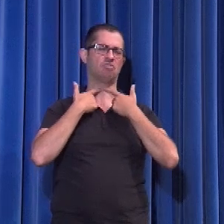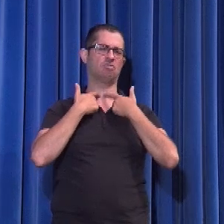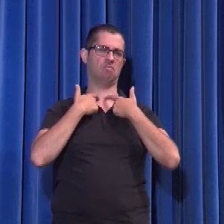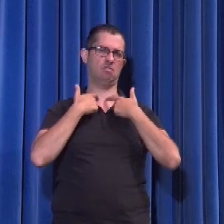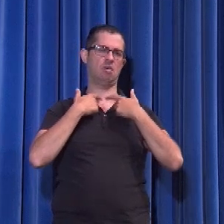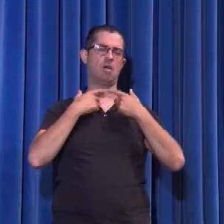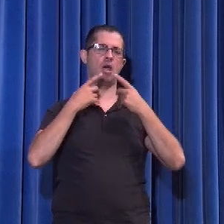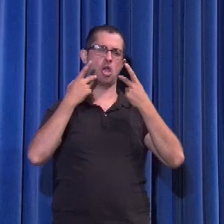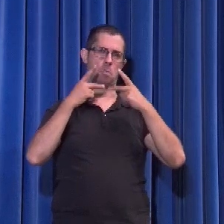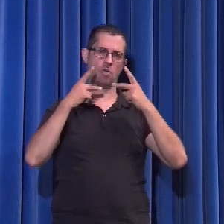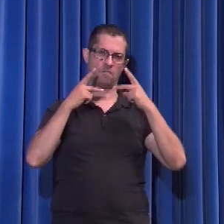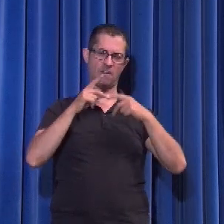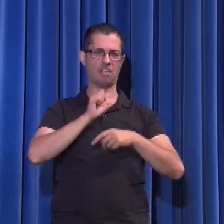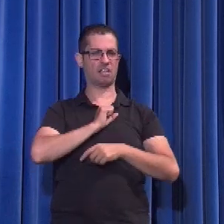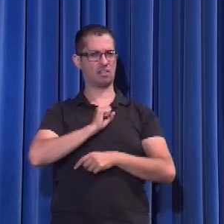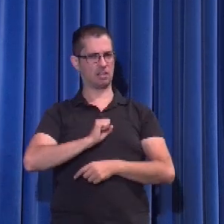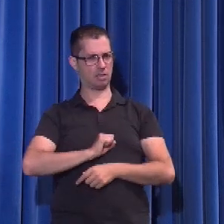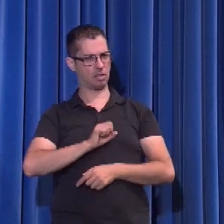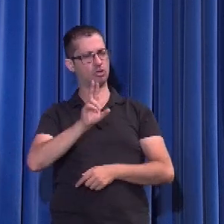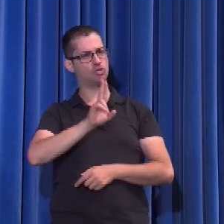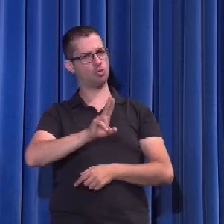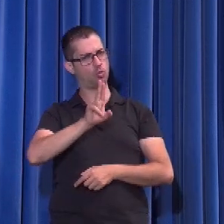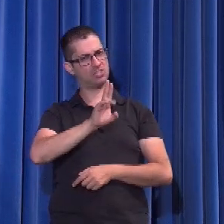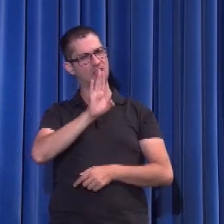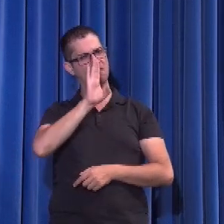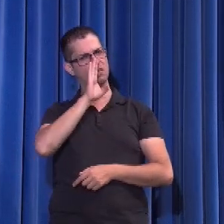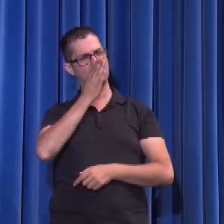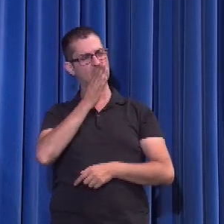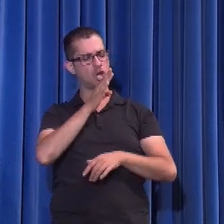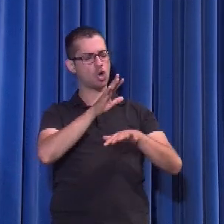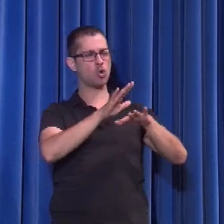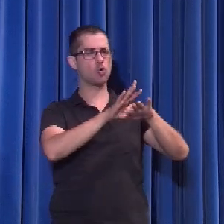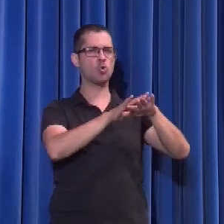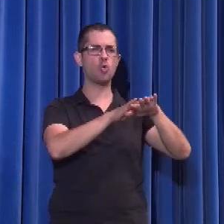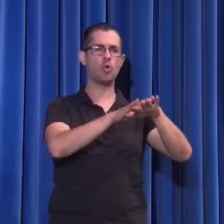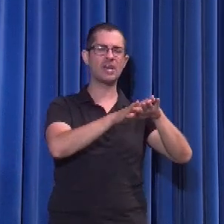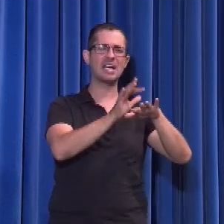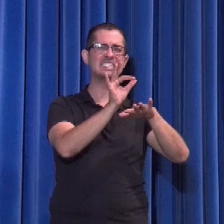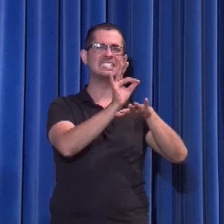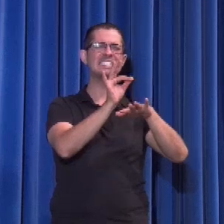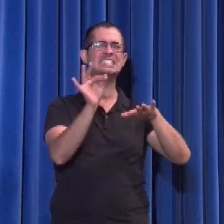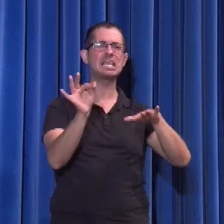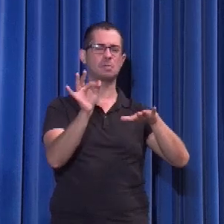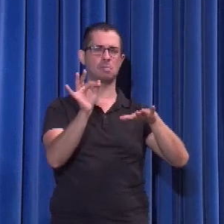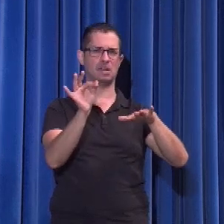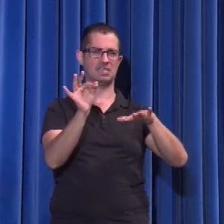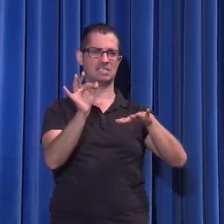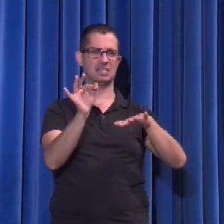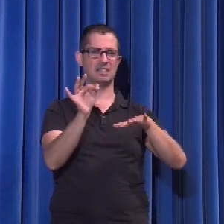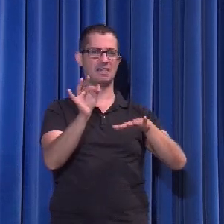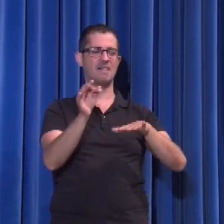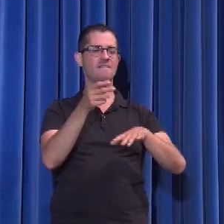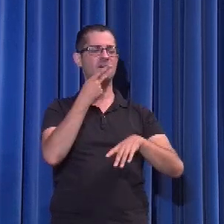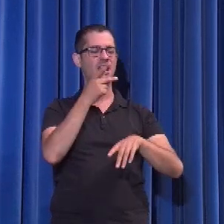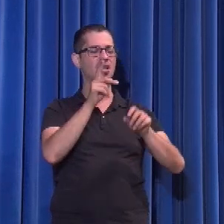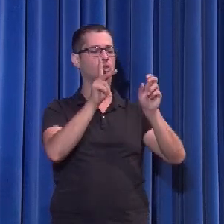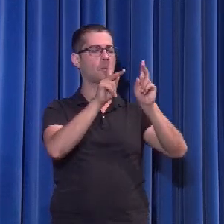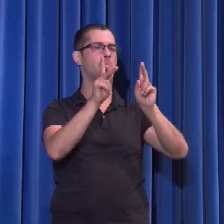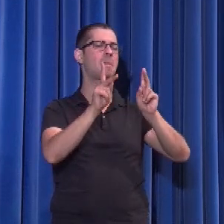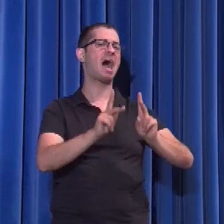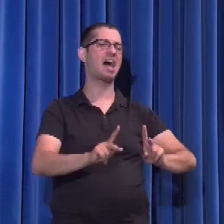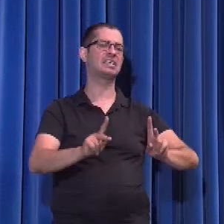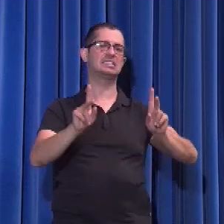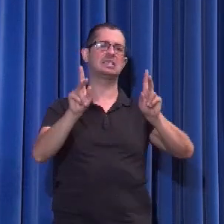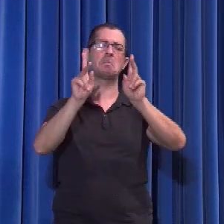usam de falsidade. Curam superficialmente a ferida do meu povo, dizendo paz,